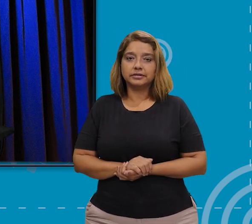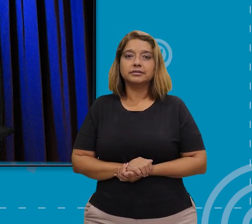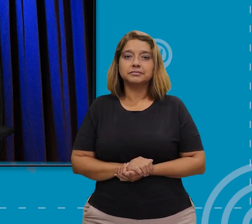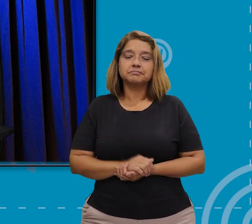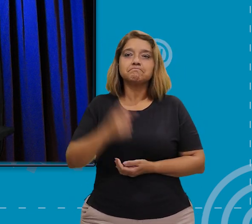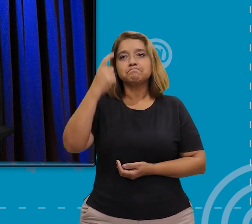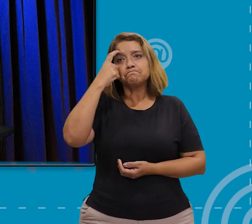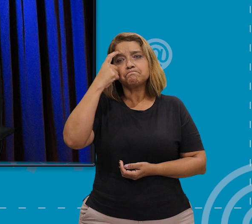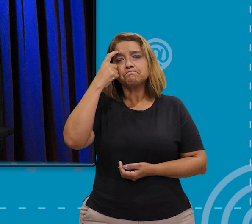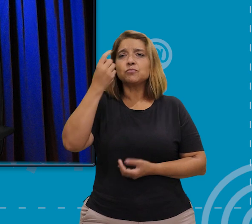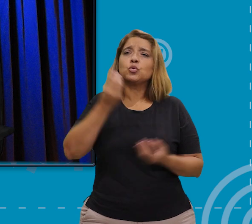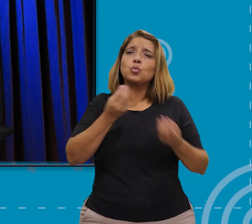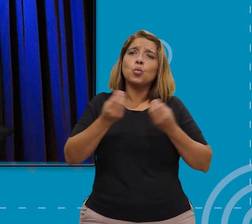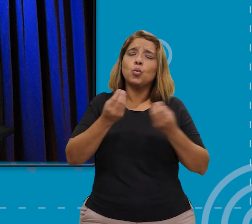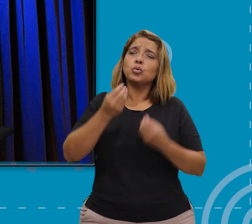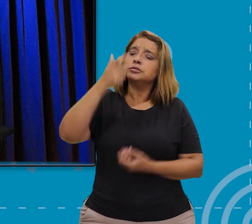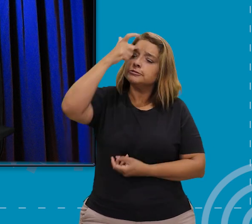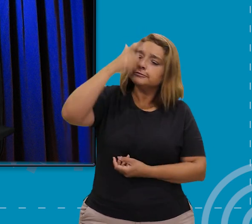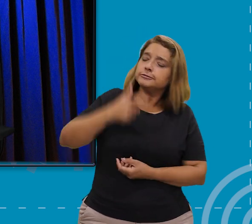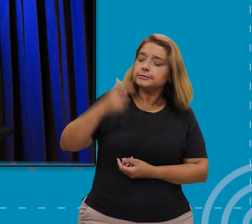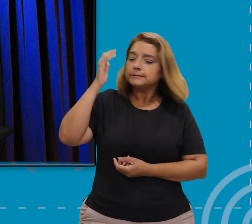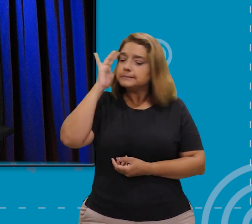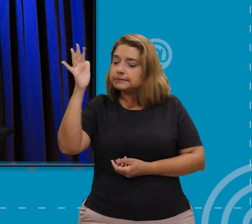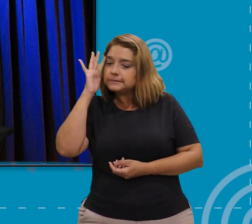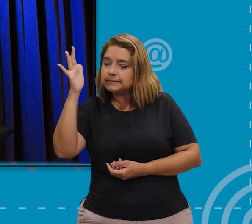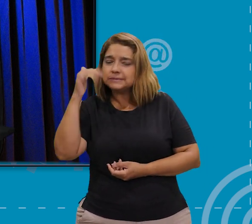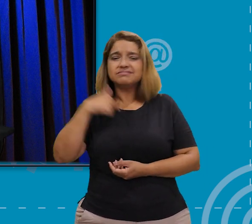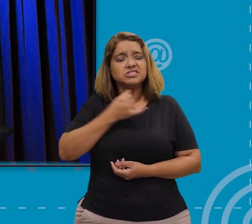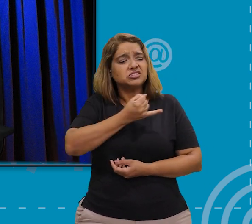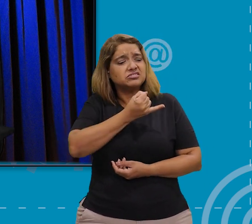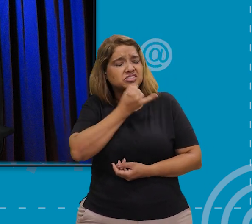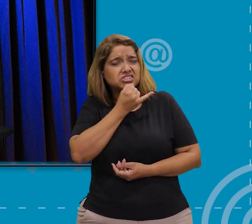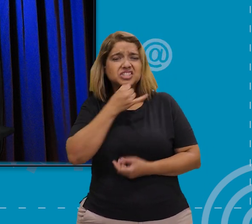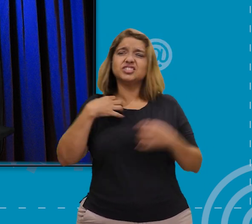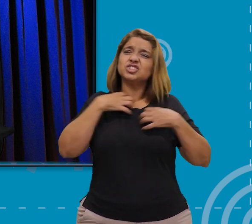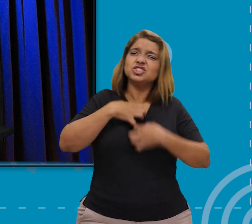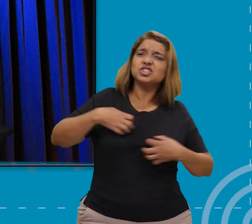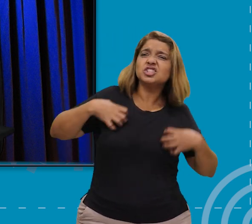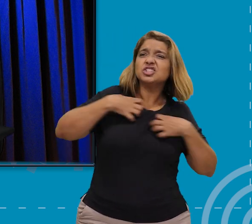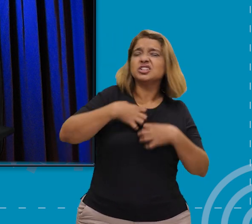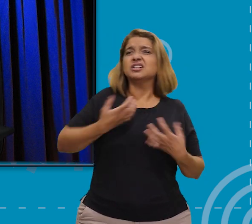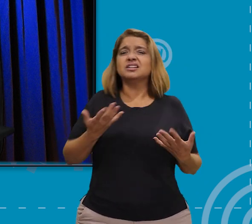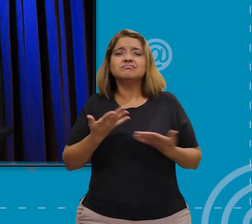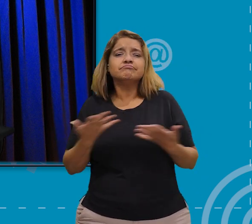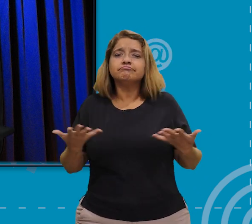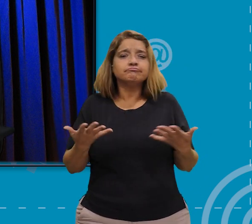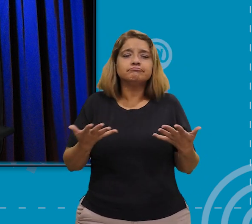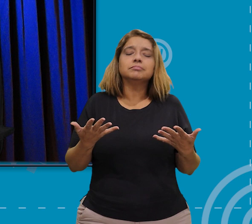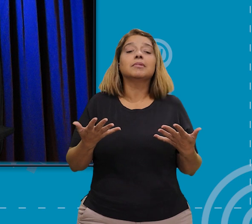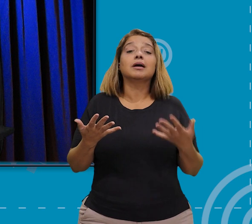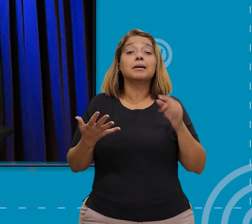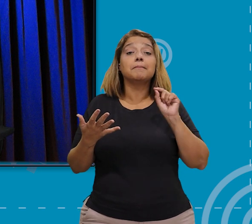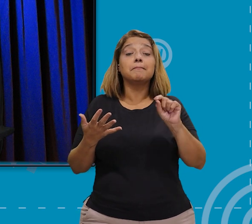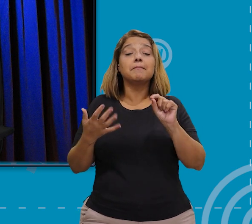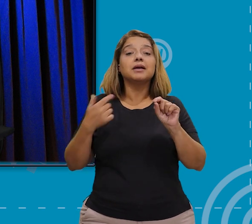pessoas conseguem fazer, né, essa selfie do seu eu verdadeiro. É olhar para dentro de si e ver, poxa vida, se eu